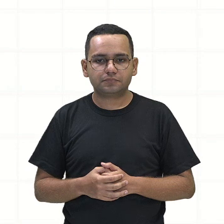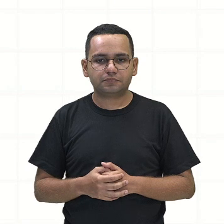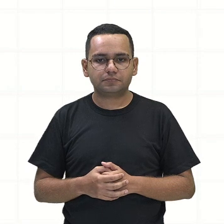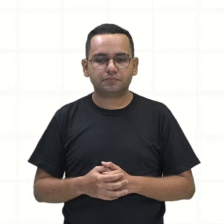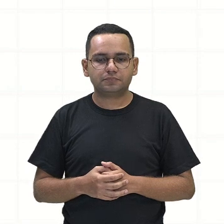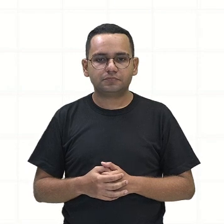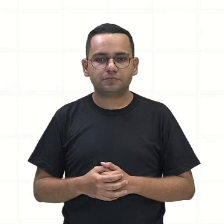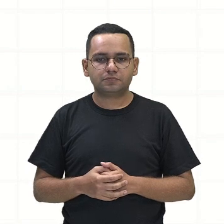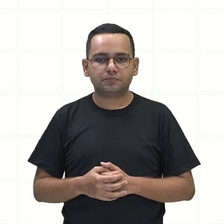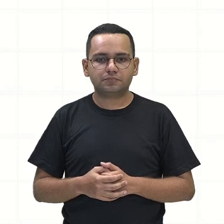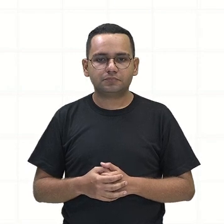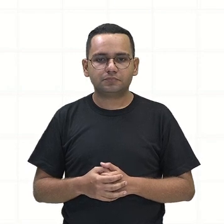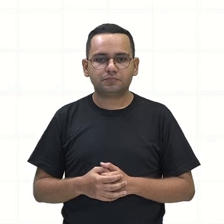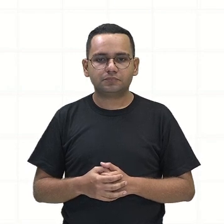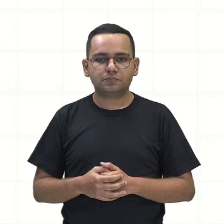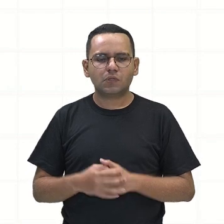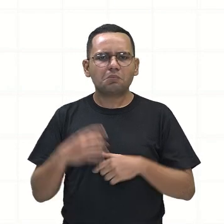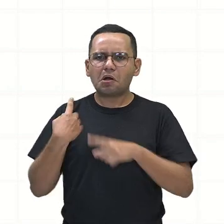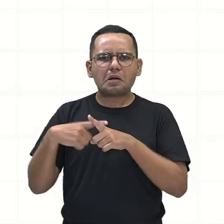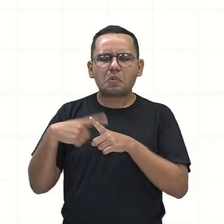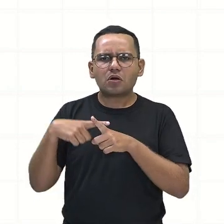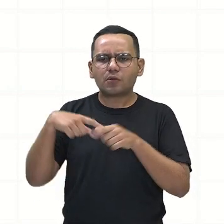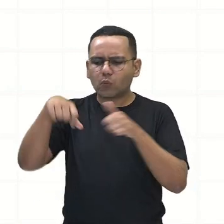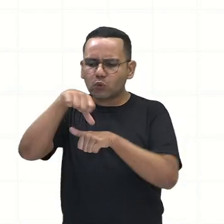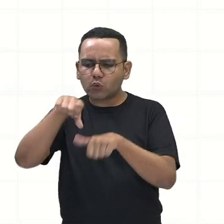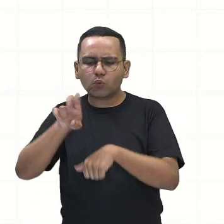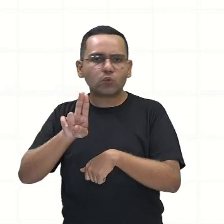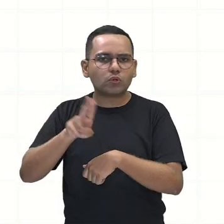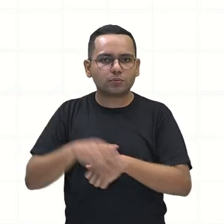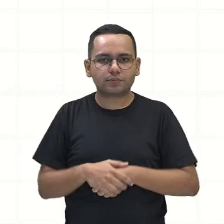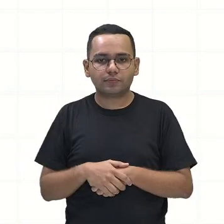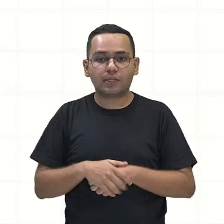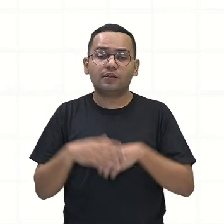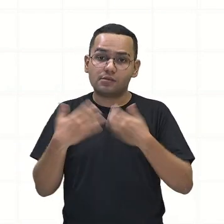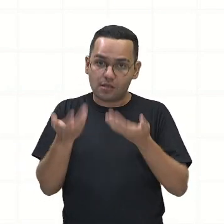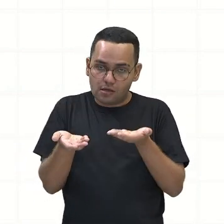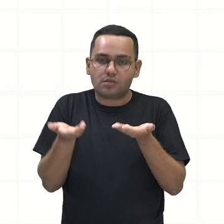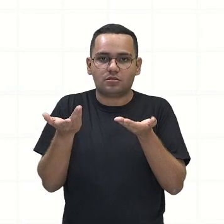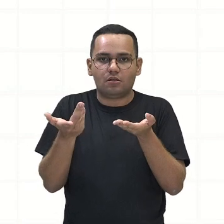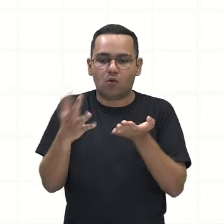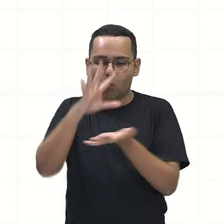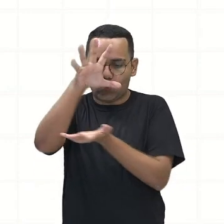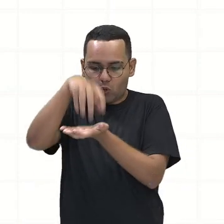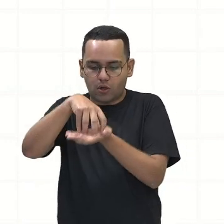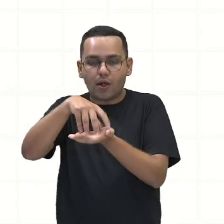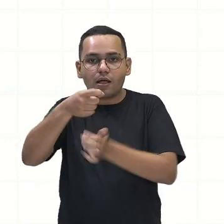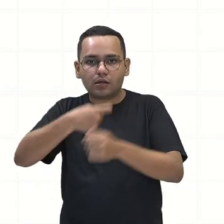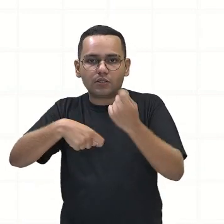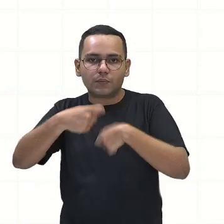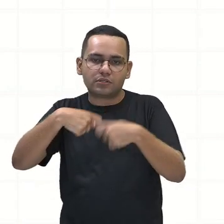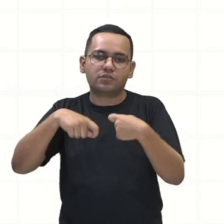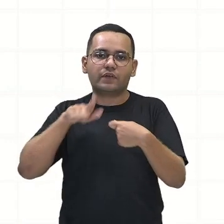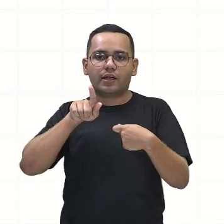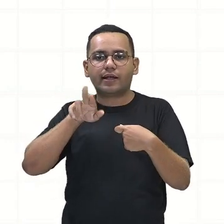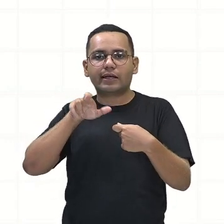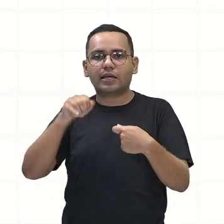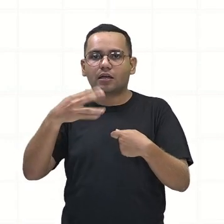que mudou a ordem dos nomes? Porque a sede do território da capital, né, vai ser justamente